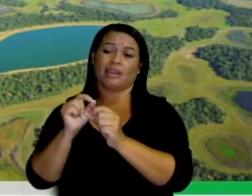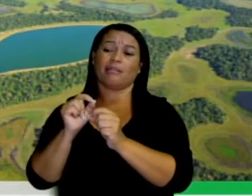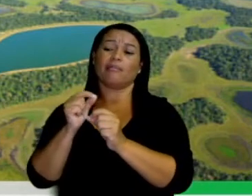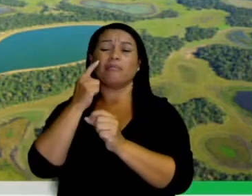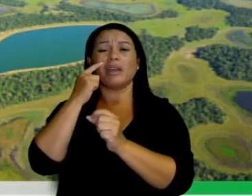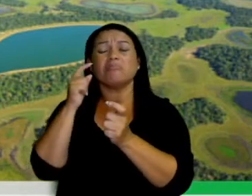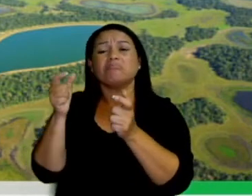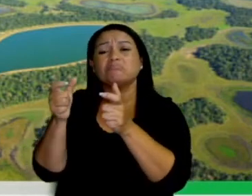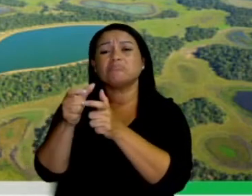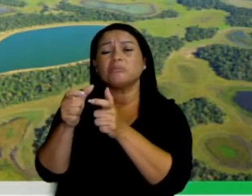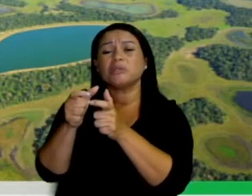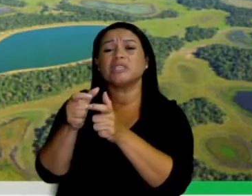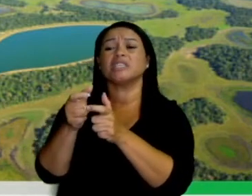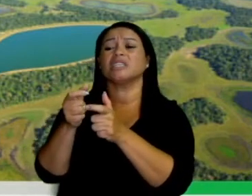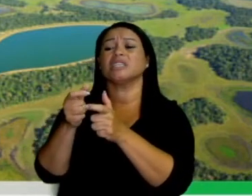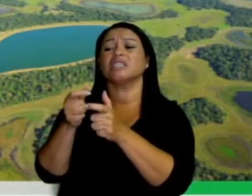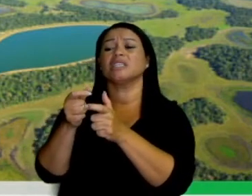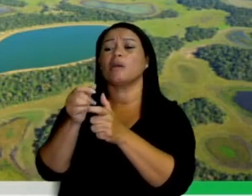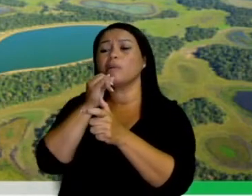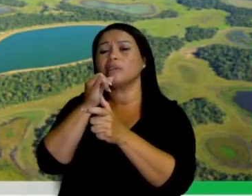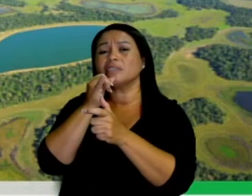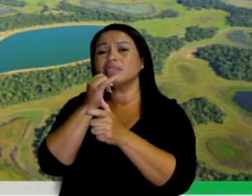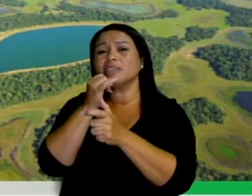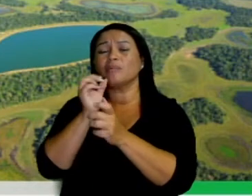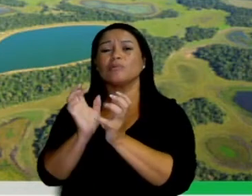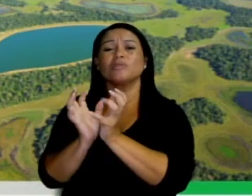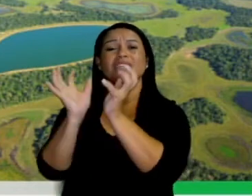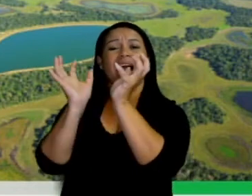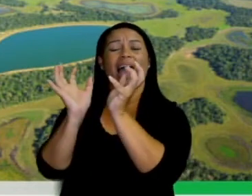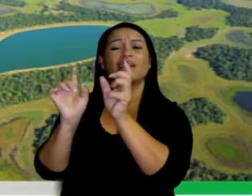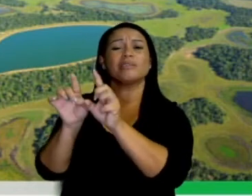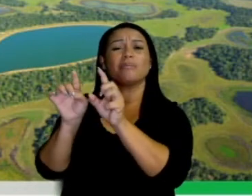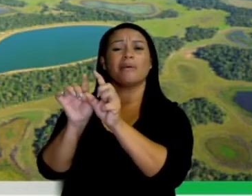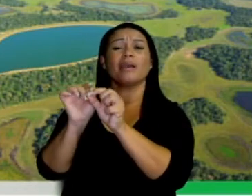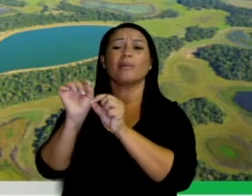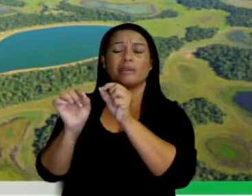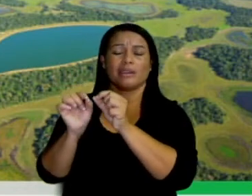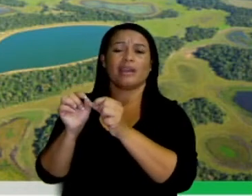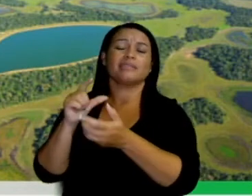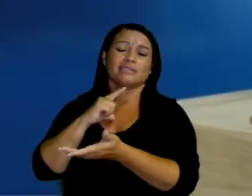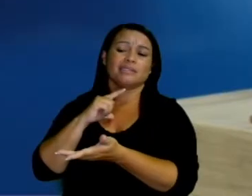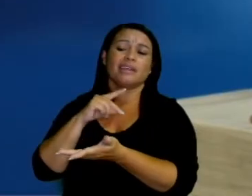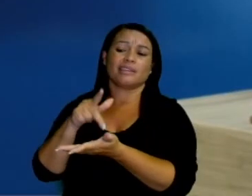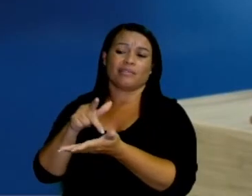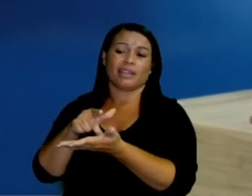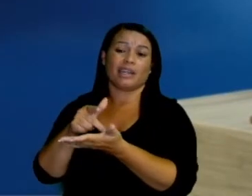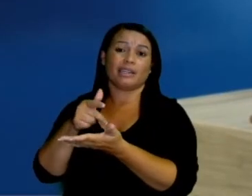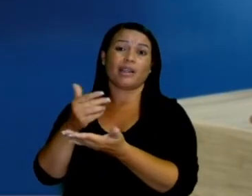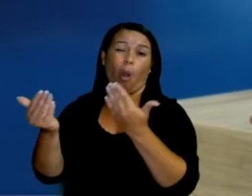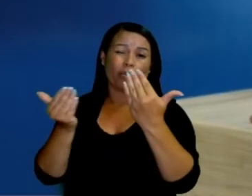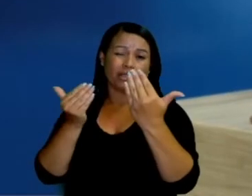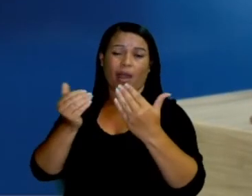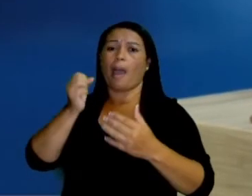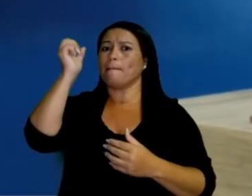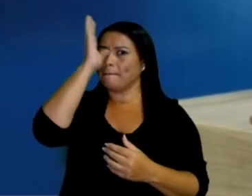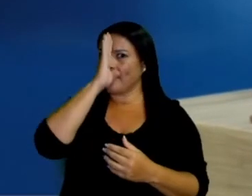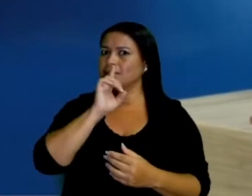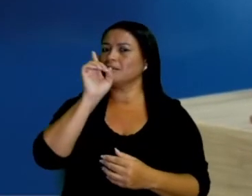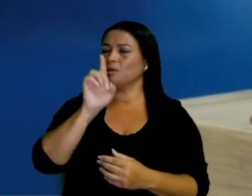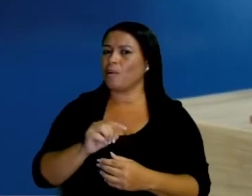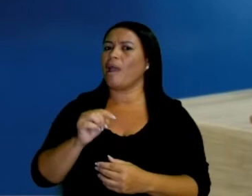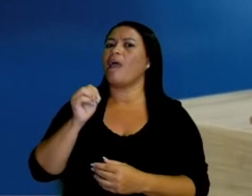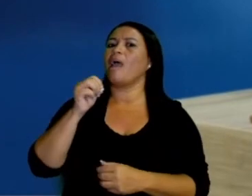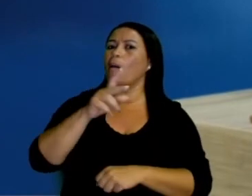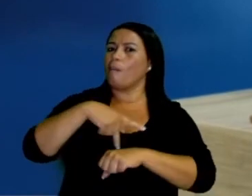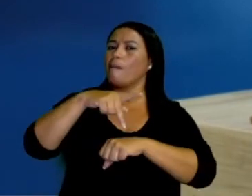porte, né? Onde você tem aí as cactáceas que são basicamente as predominantes, tá? Então, lembra, o Brasil é um país muito